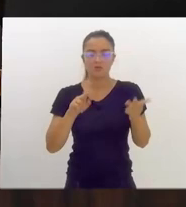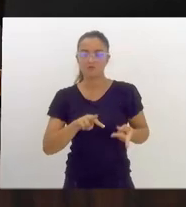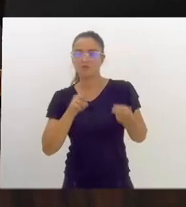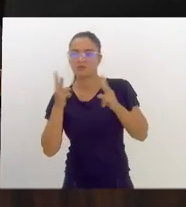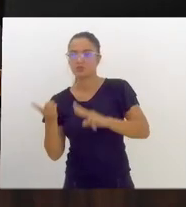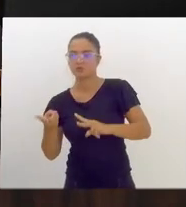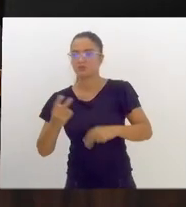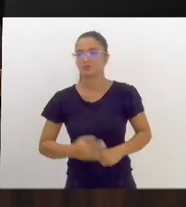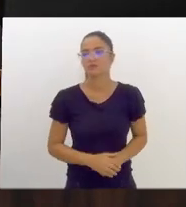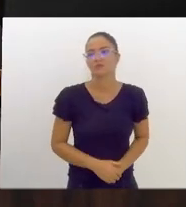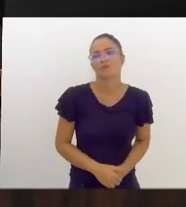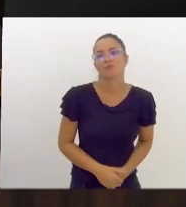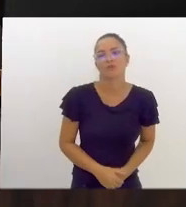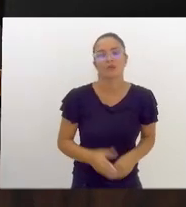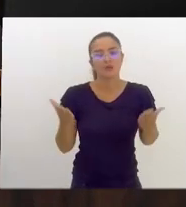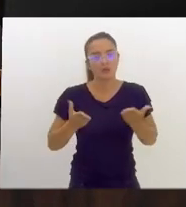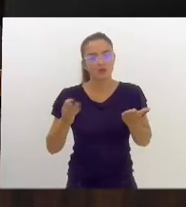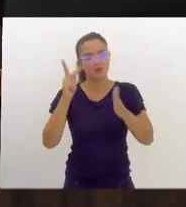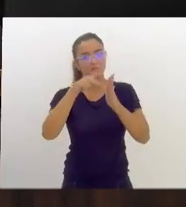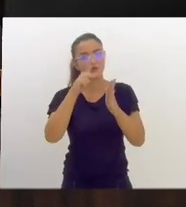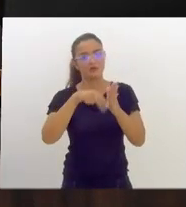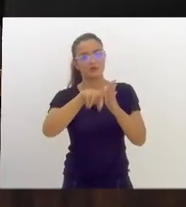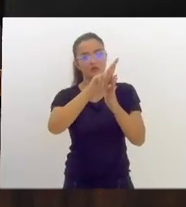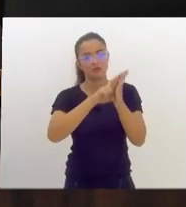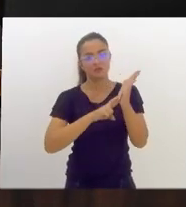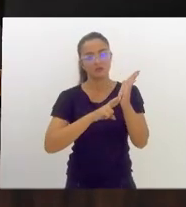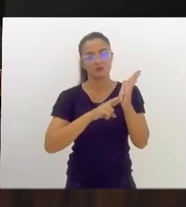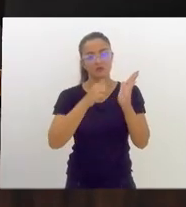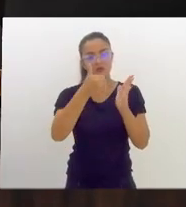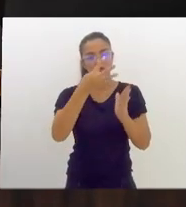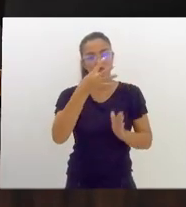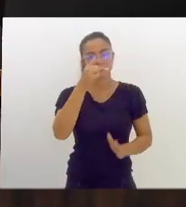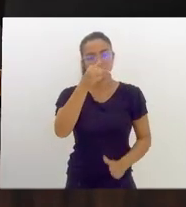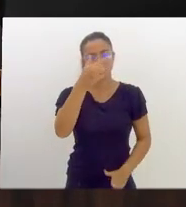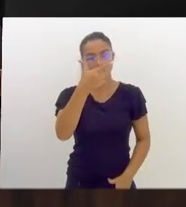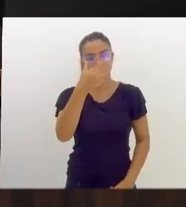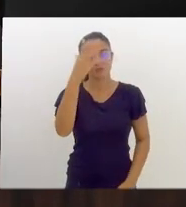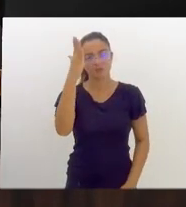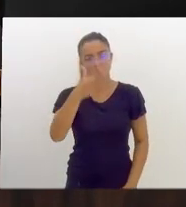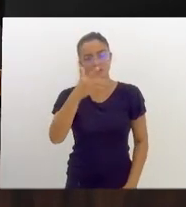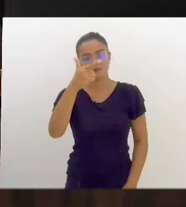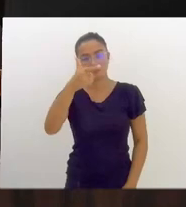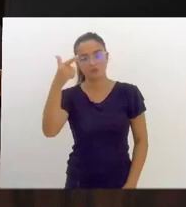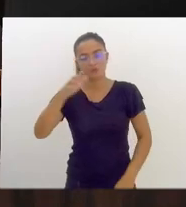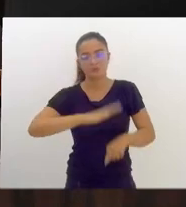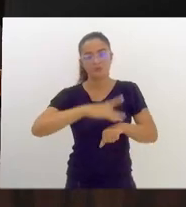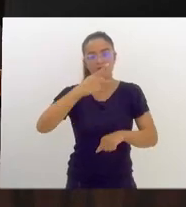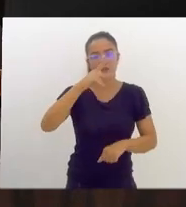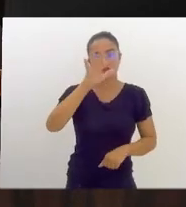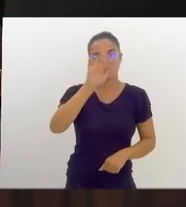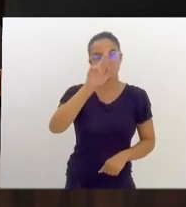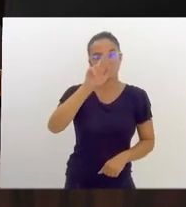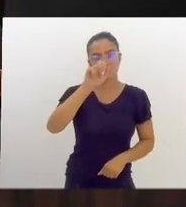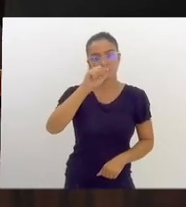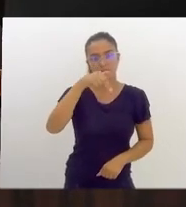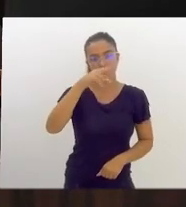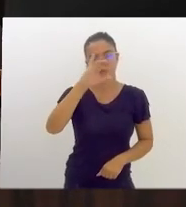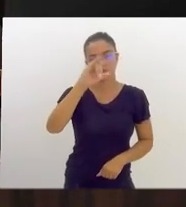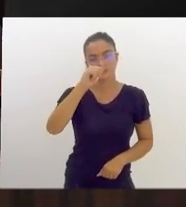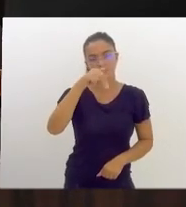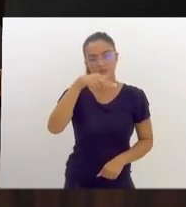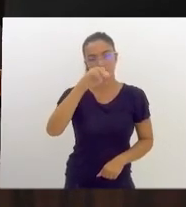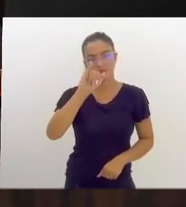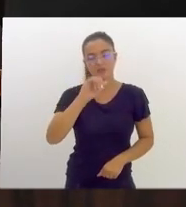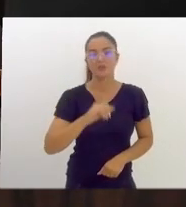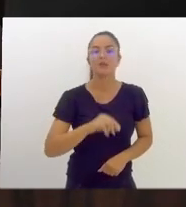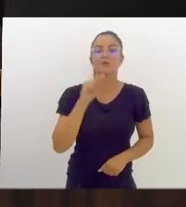promulgação. Projeto de resolução número 1472 de 22, de autoria da deputada Franciane Mota, que concede a medalha Tiradentes, respectivo diploma,